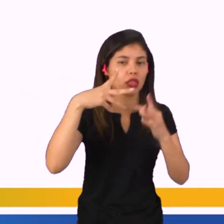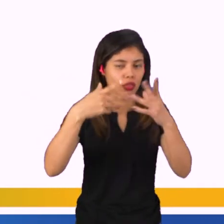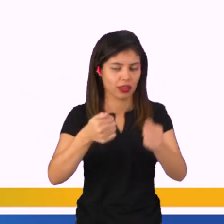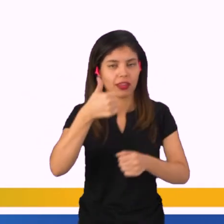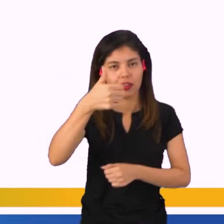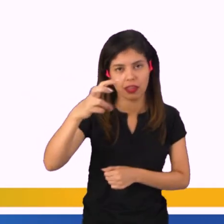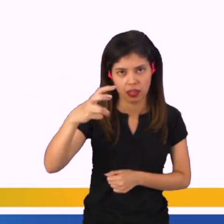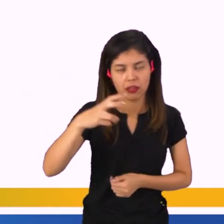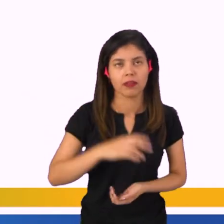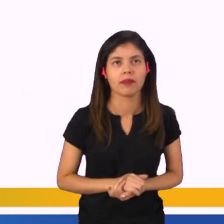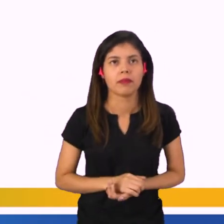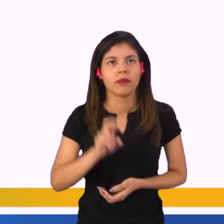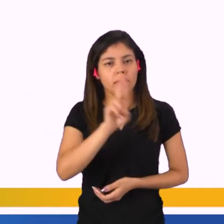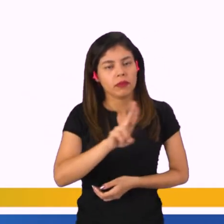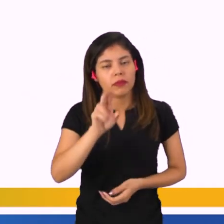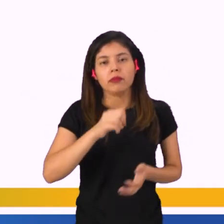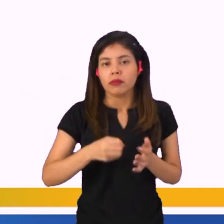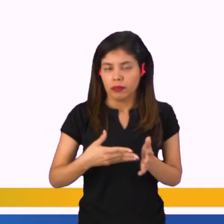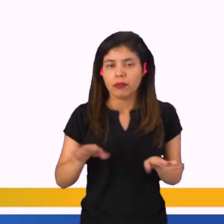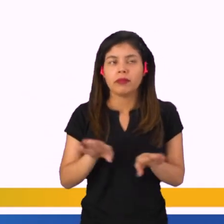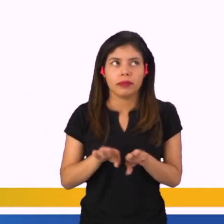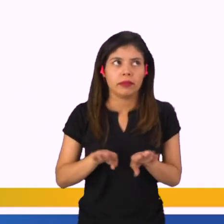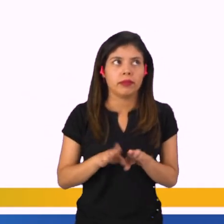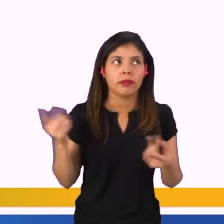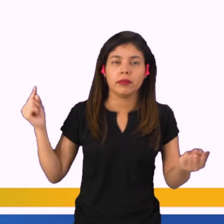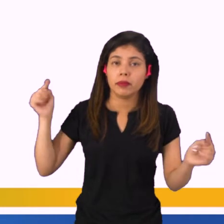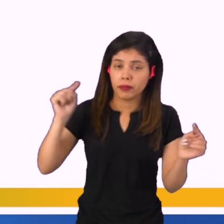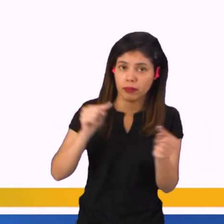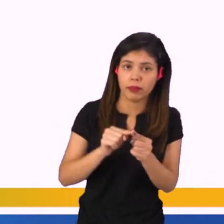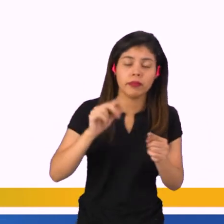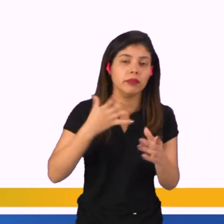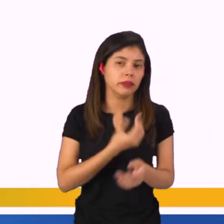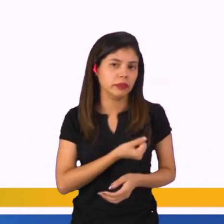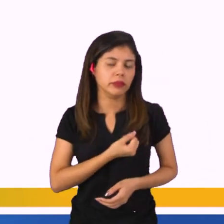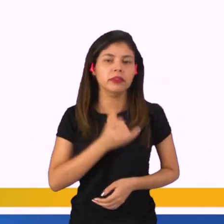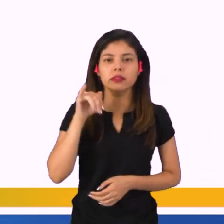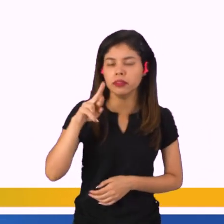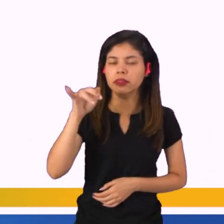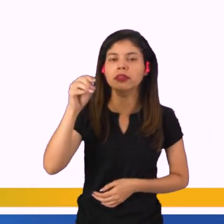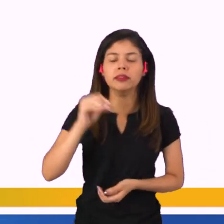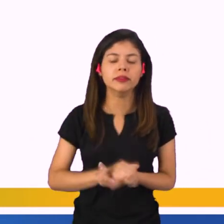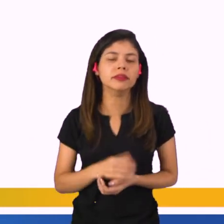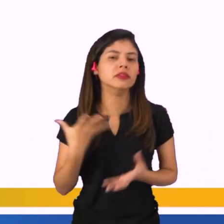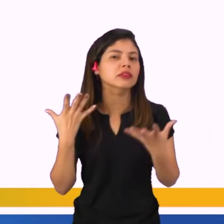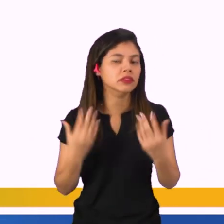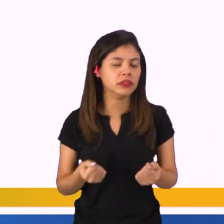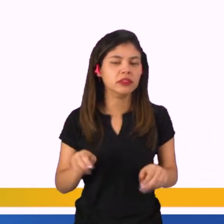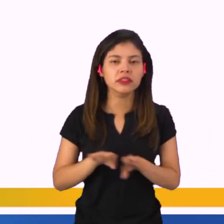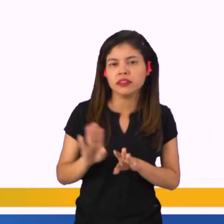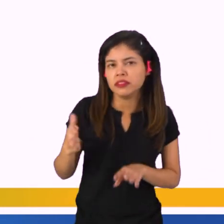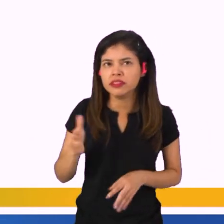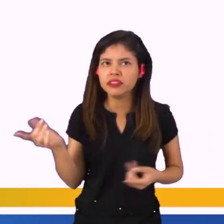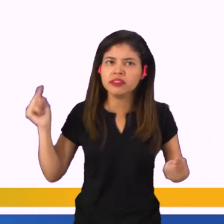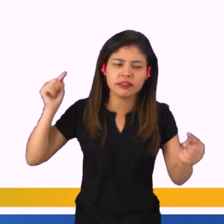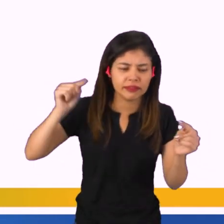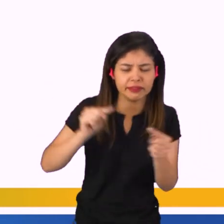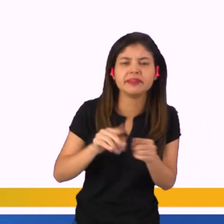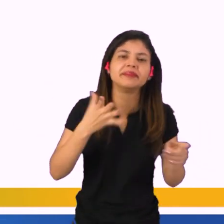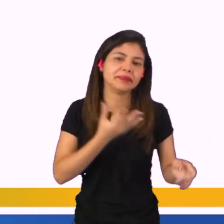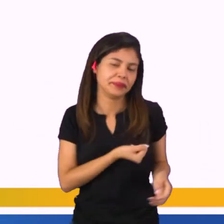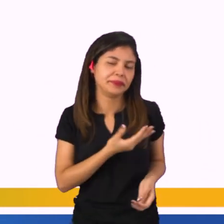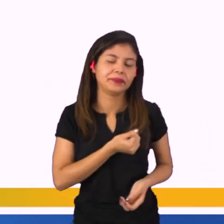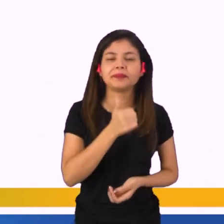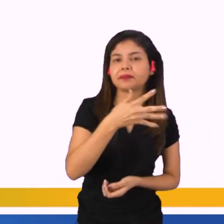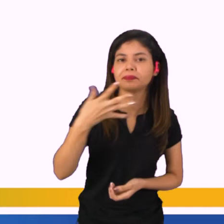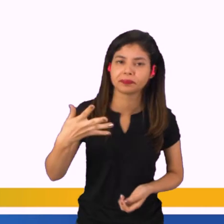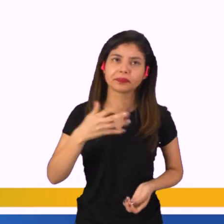número inteiro, né? Então, se utiliza bastante também essa aproximação para número inteiro. Mas aqui nós vamos adotar a aproximação com o